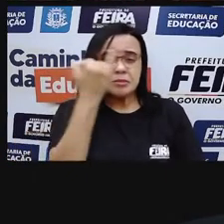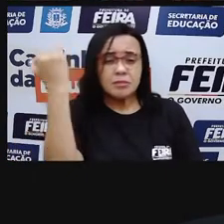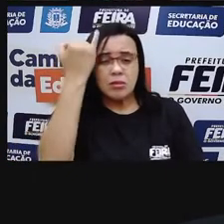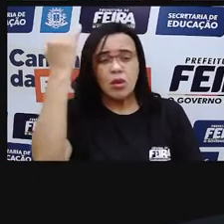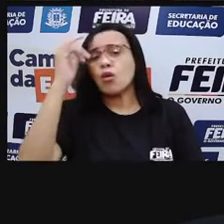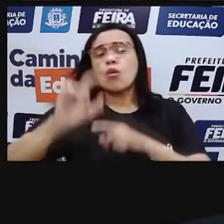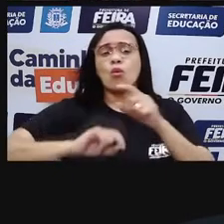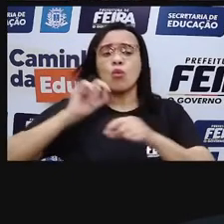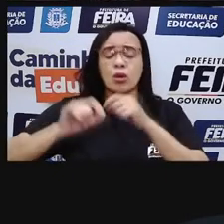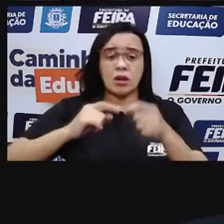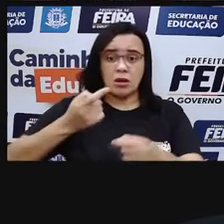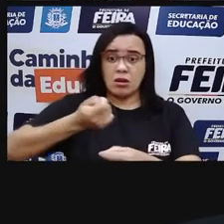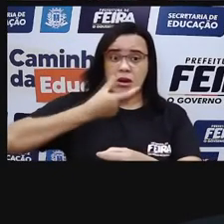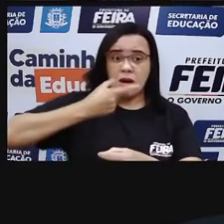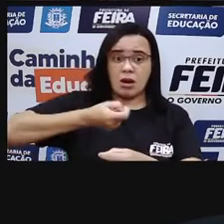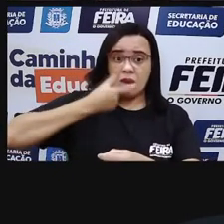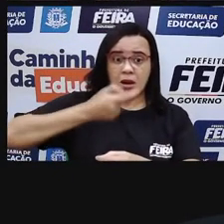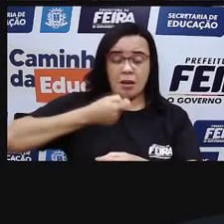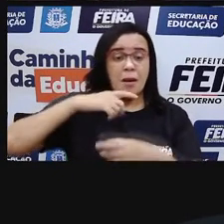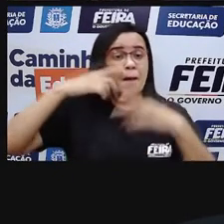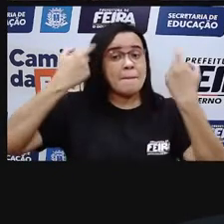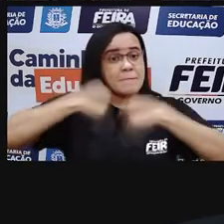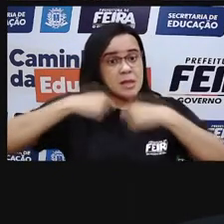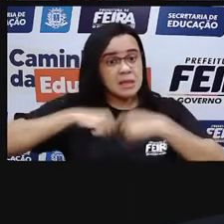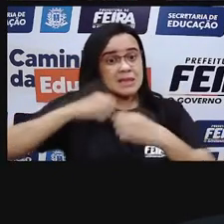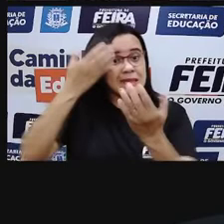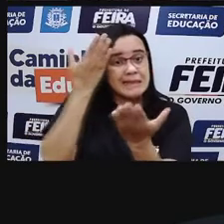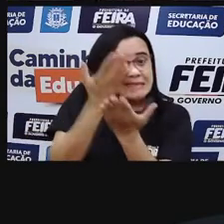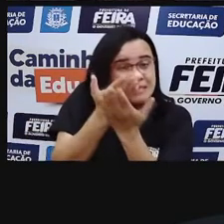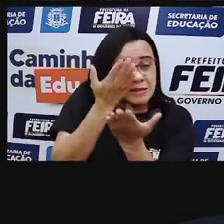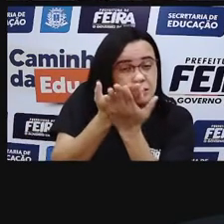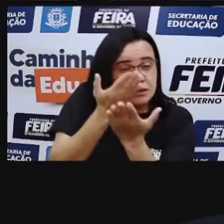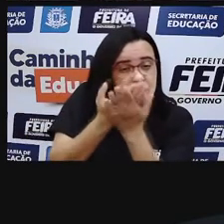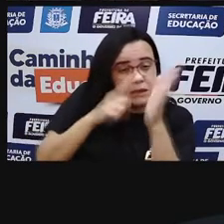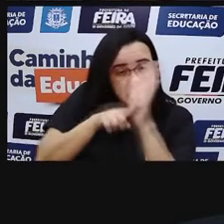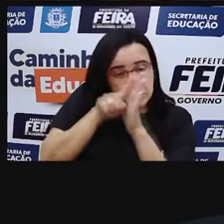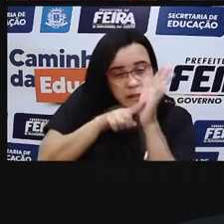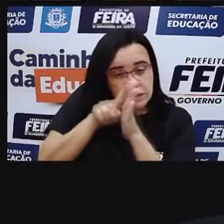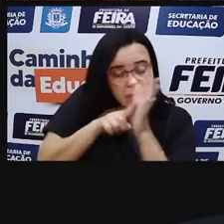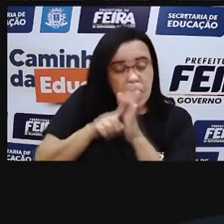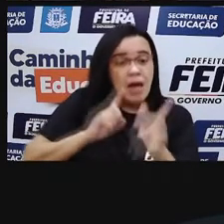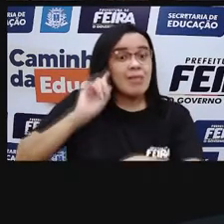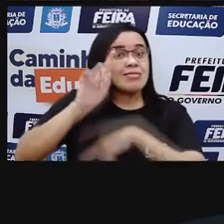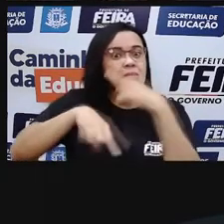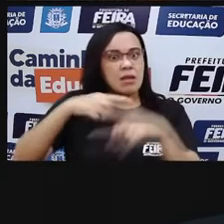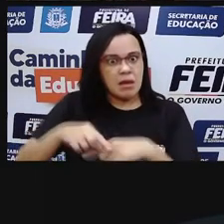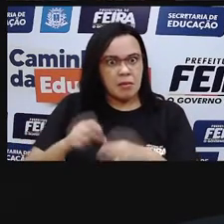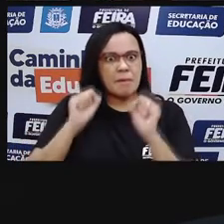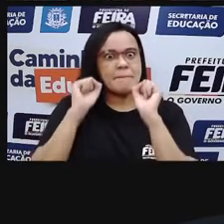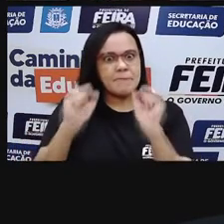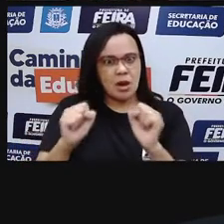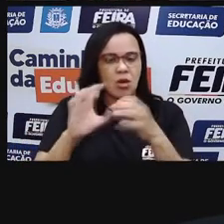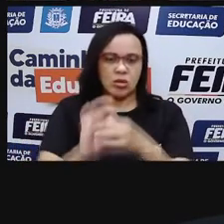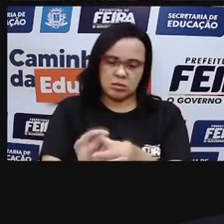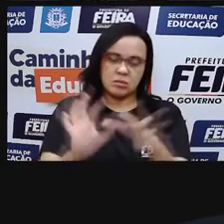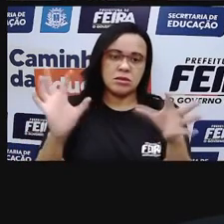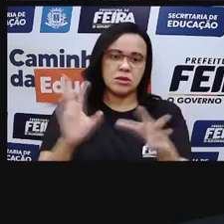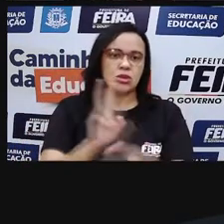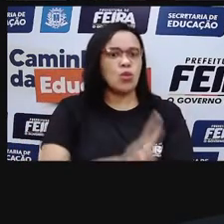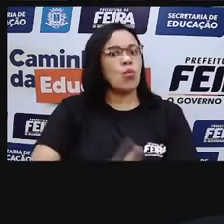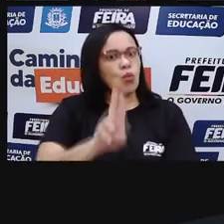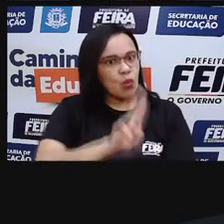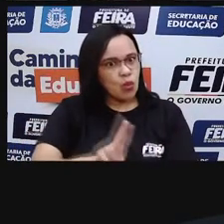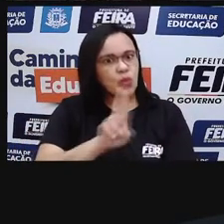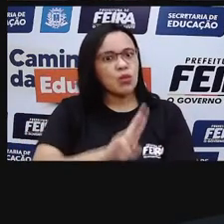descobertos, estudados, isolados, e aí sim eles virem a serem utilizados por nós. Um exemplo aqui é